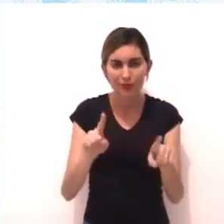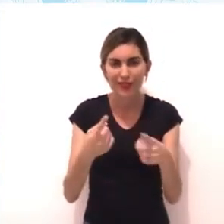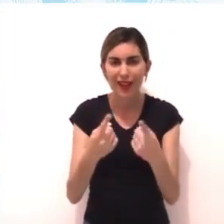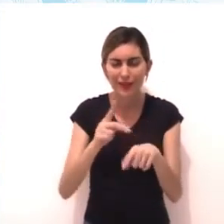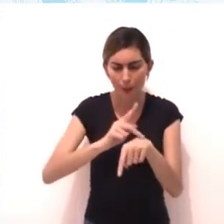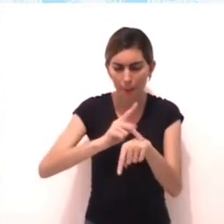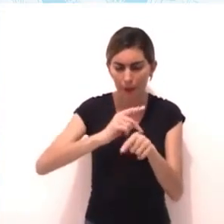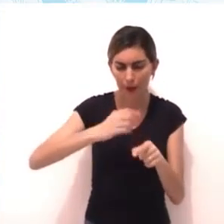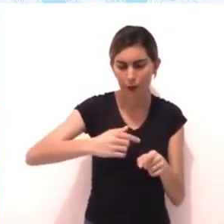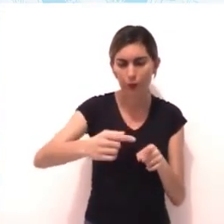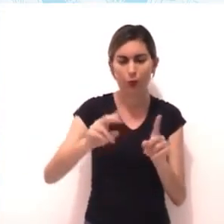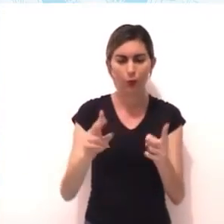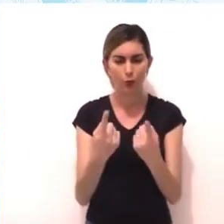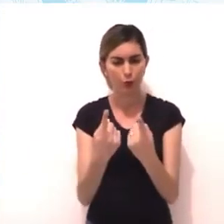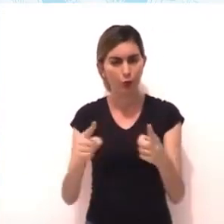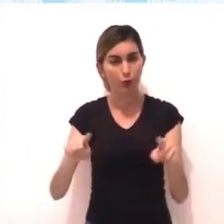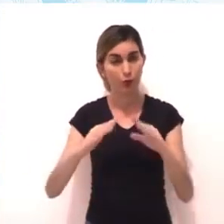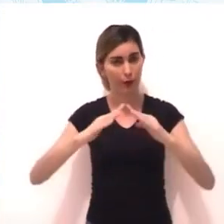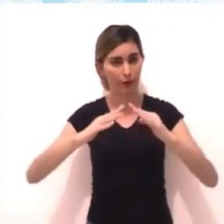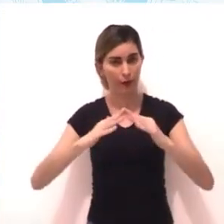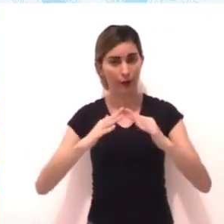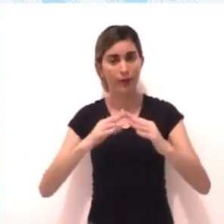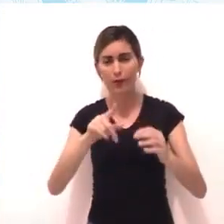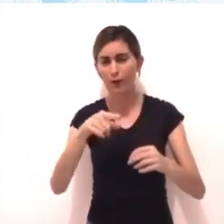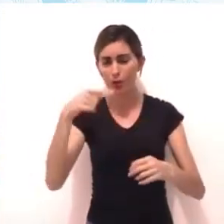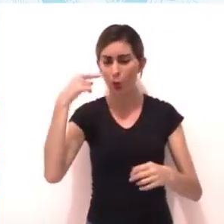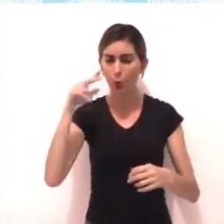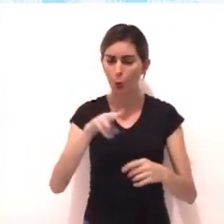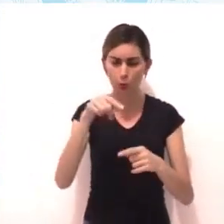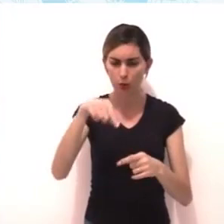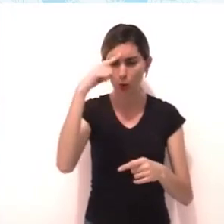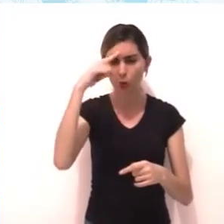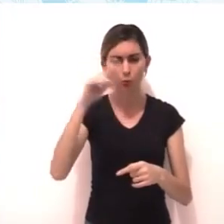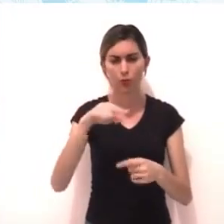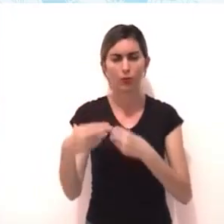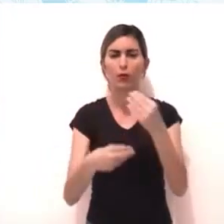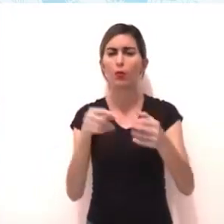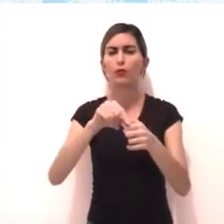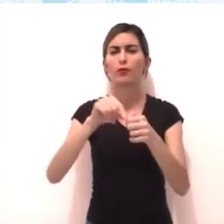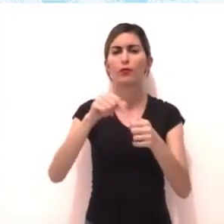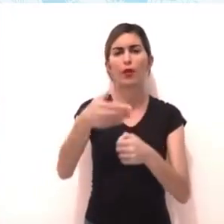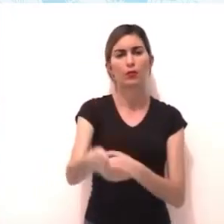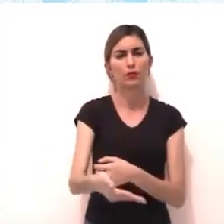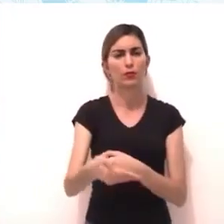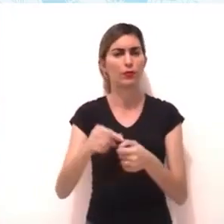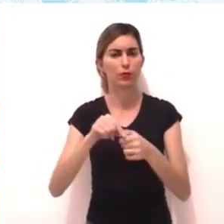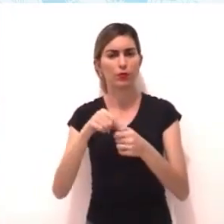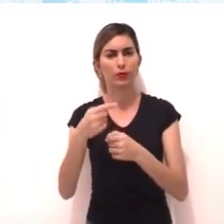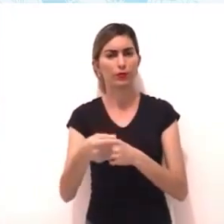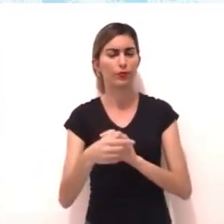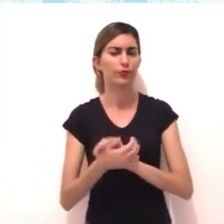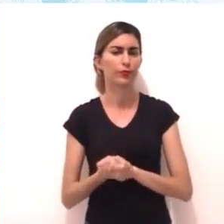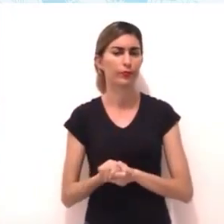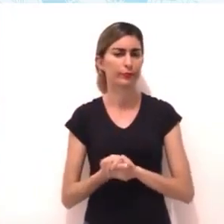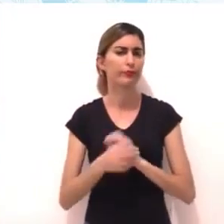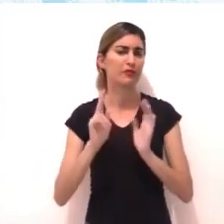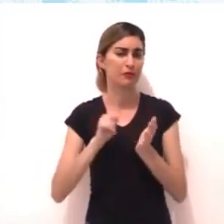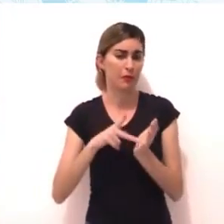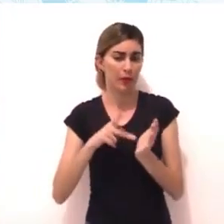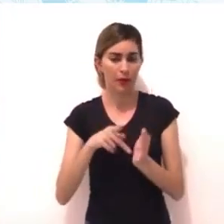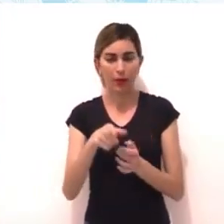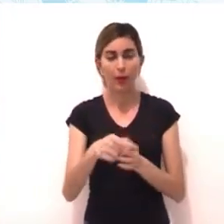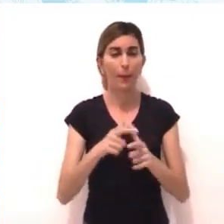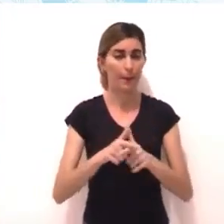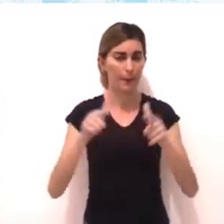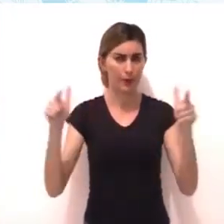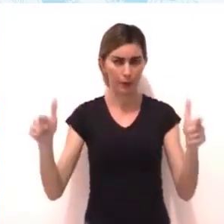casa. Você usa aquele carvão e você nem imagina como esse carvão ele foi produzido. A realidade é que